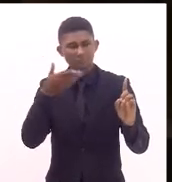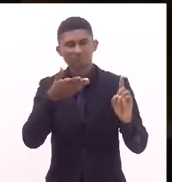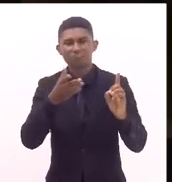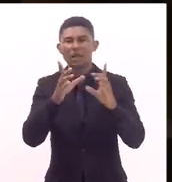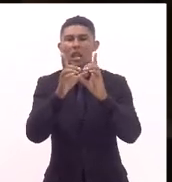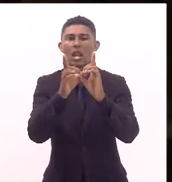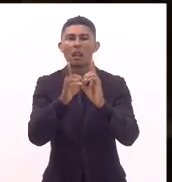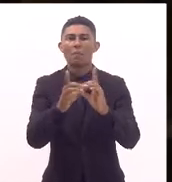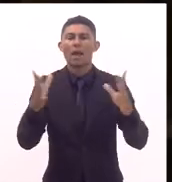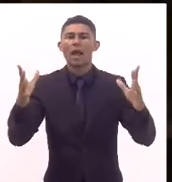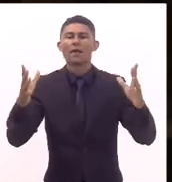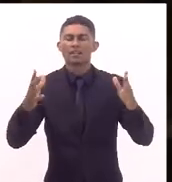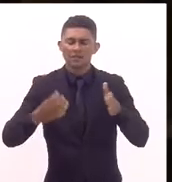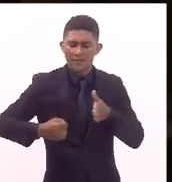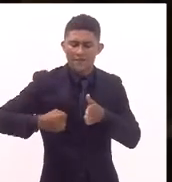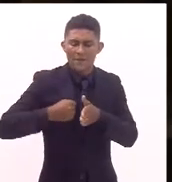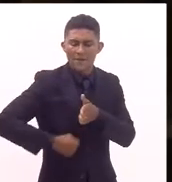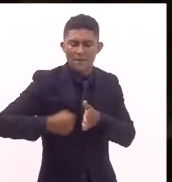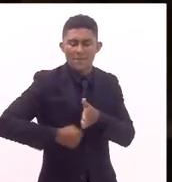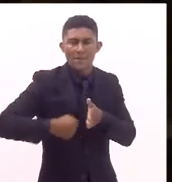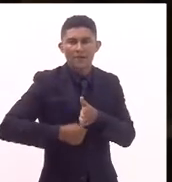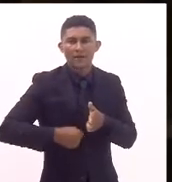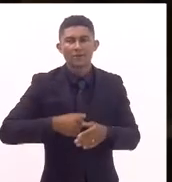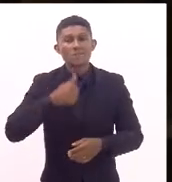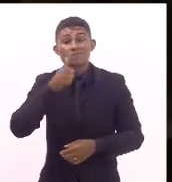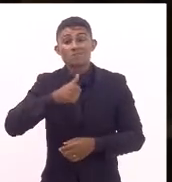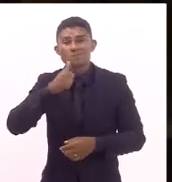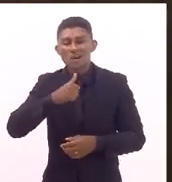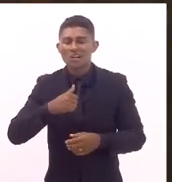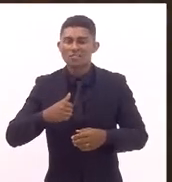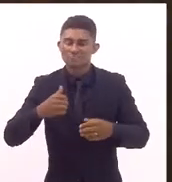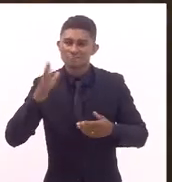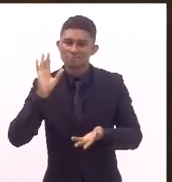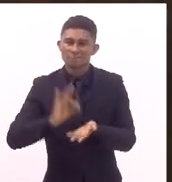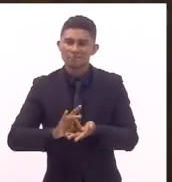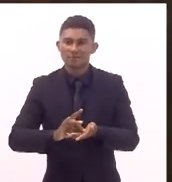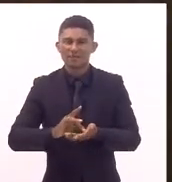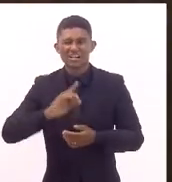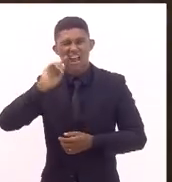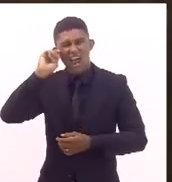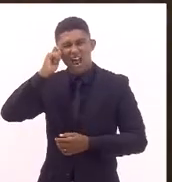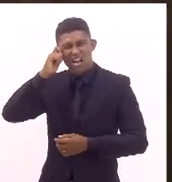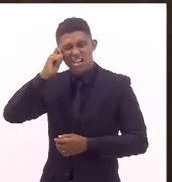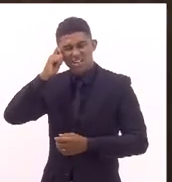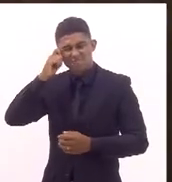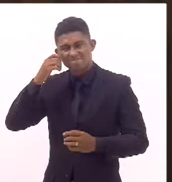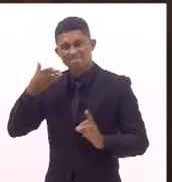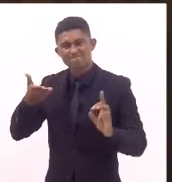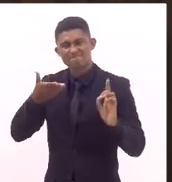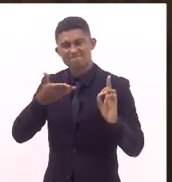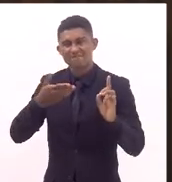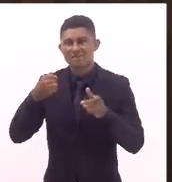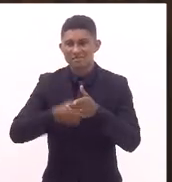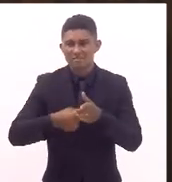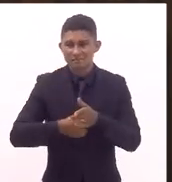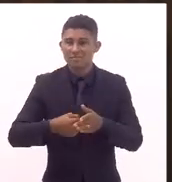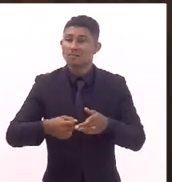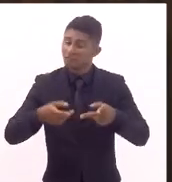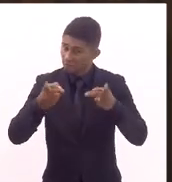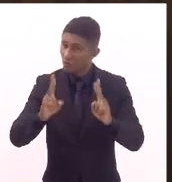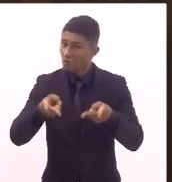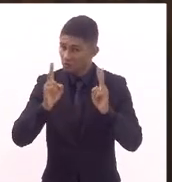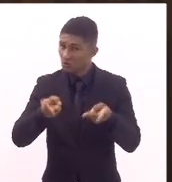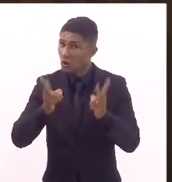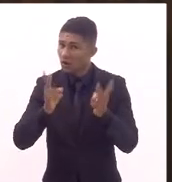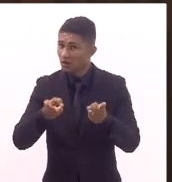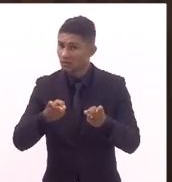brigam que lutam mulher de briga né não é preta teimosa ela é uma preta teimosa e vai continuar sendo